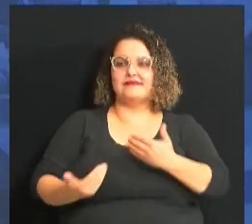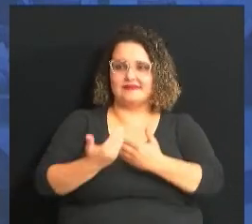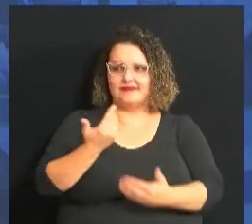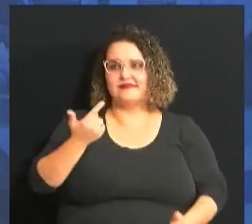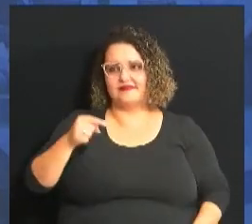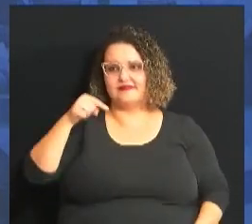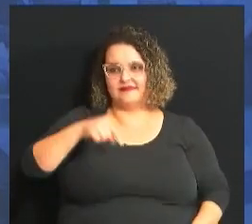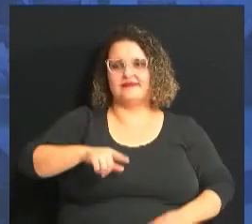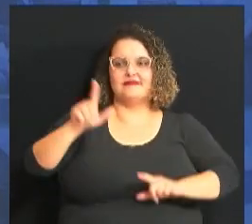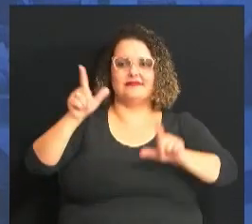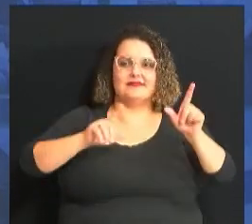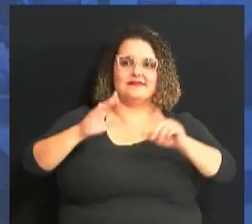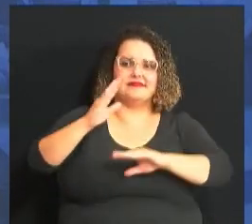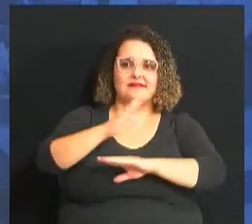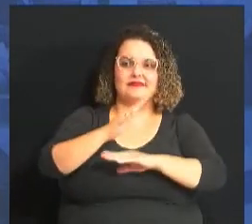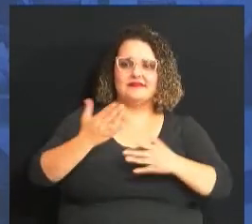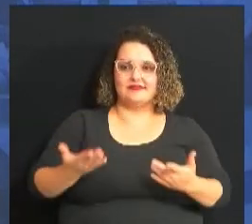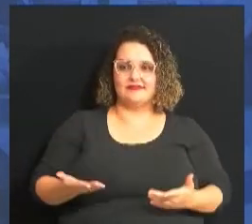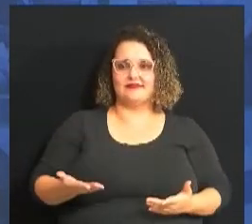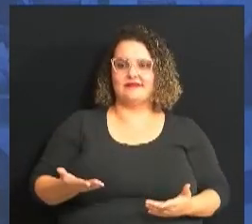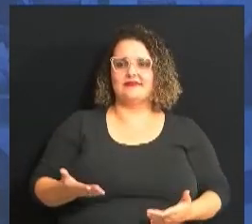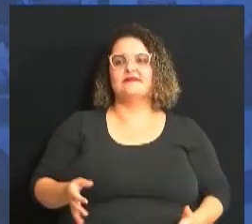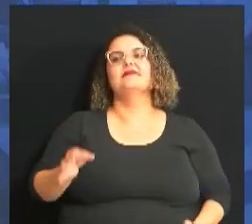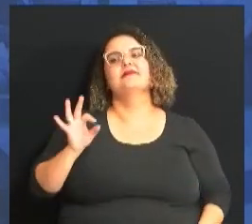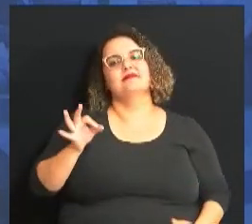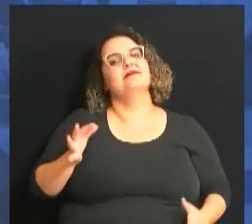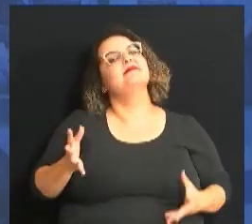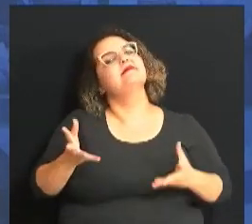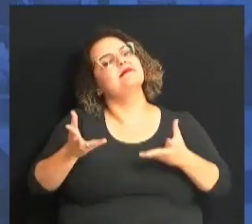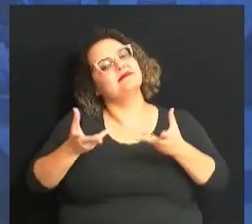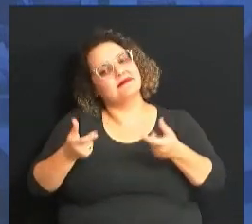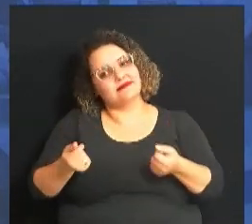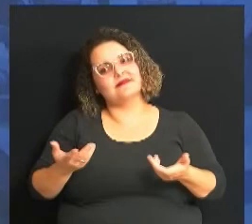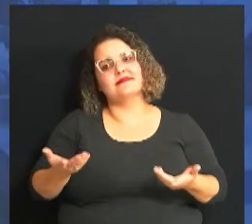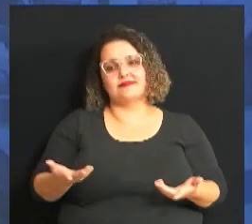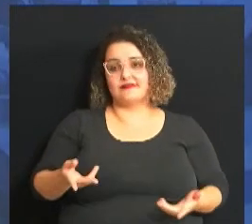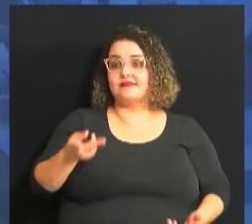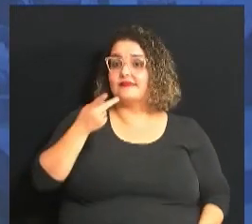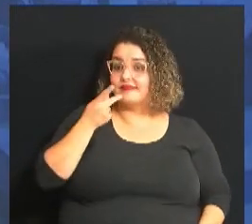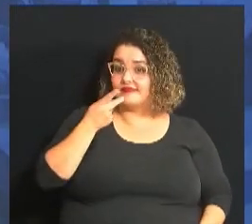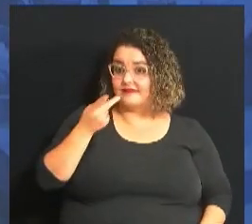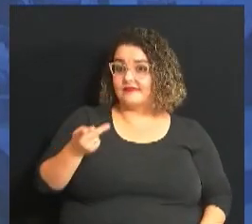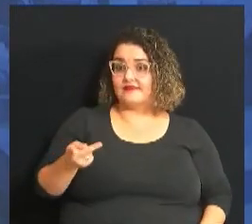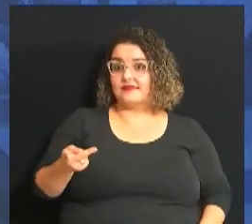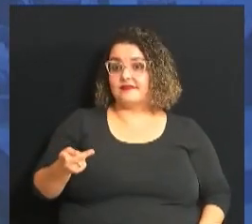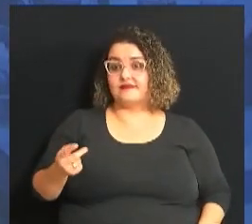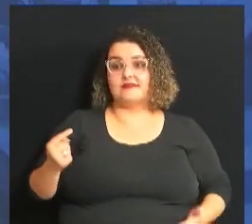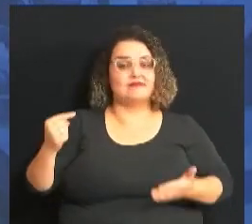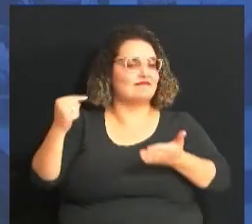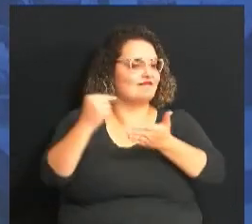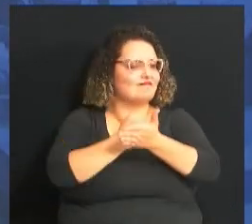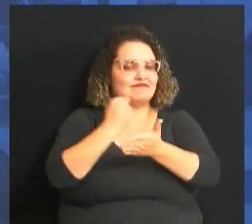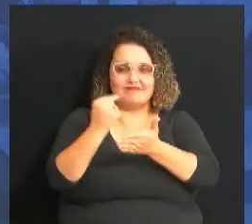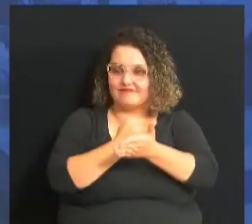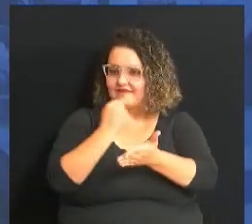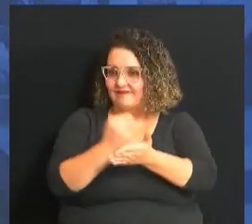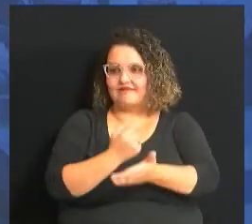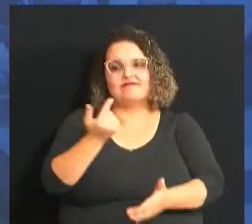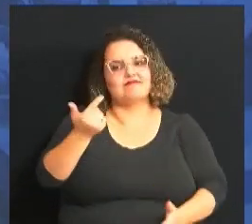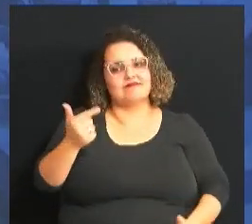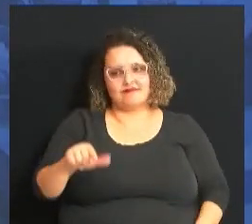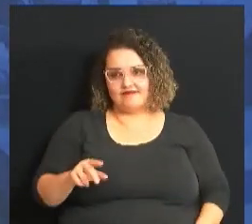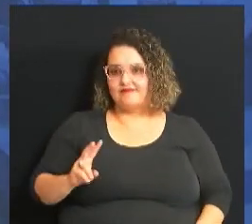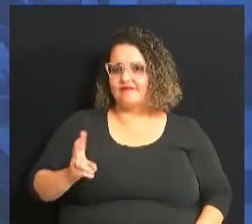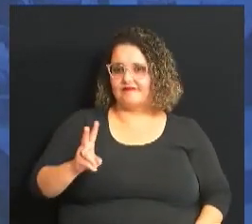Câmara Campinas. Tenha certeza que foi uma participação muito rica. Como eu disse para o senhor, perguntas não pararam de chegar a todo momento.